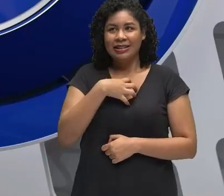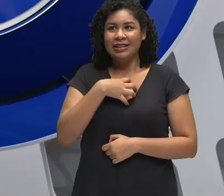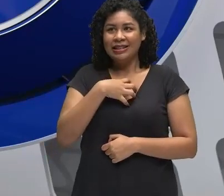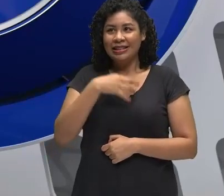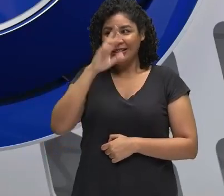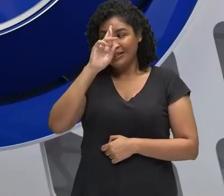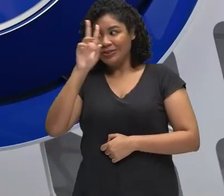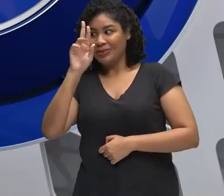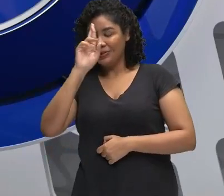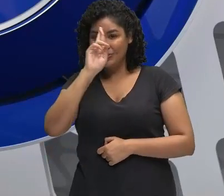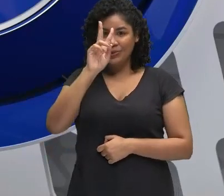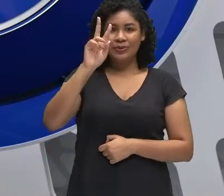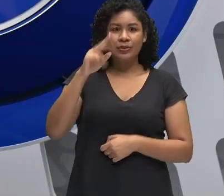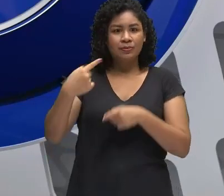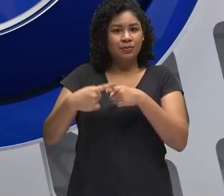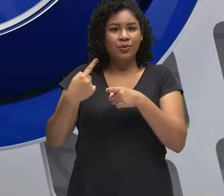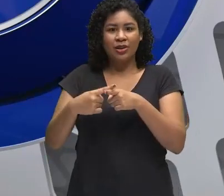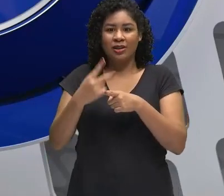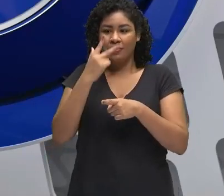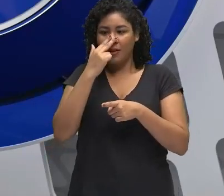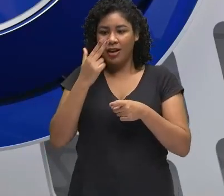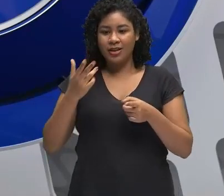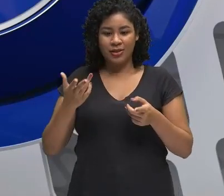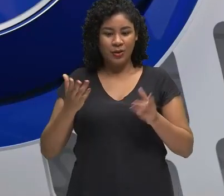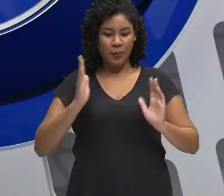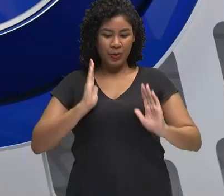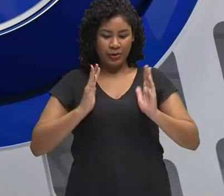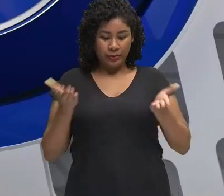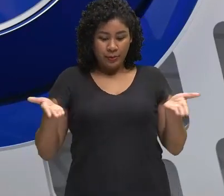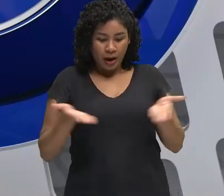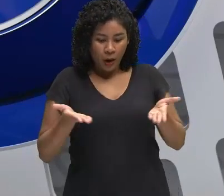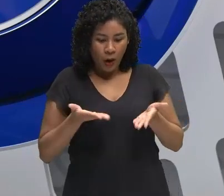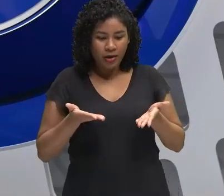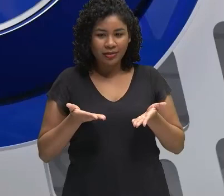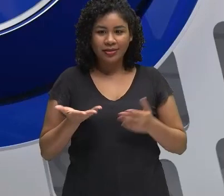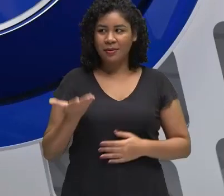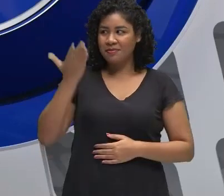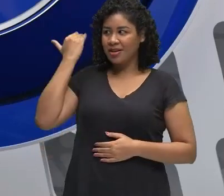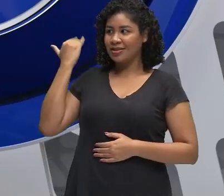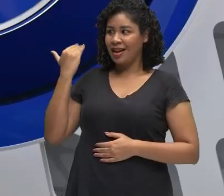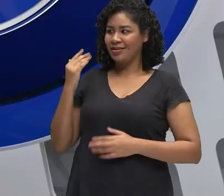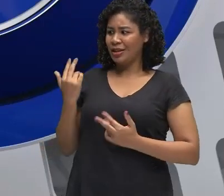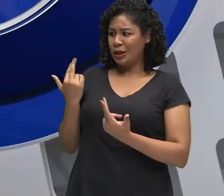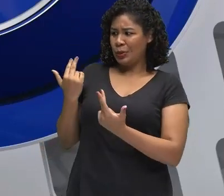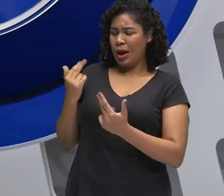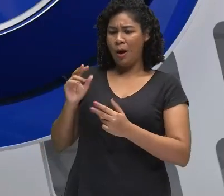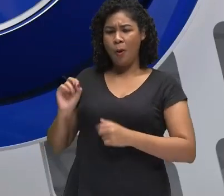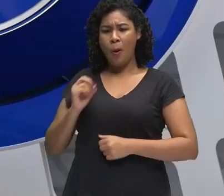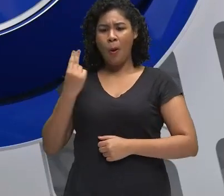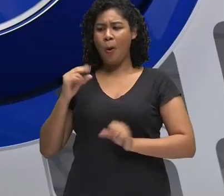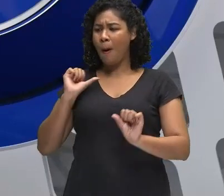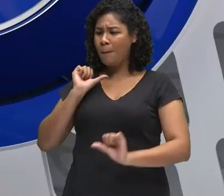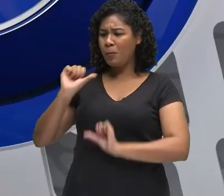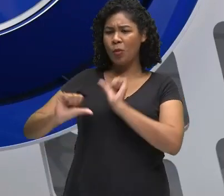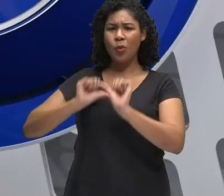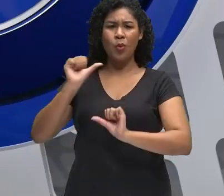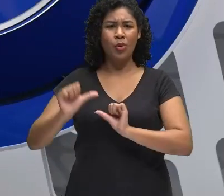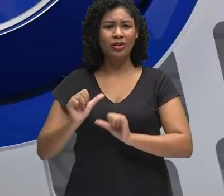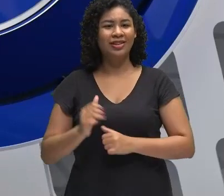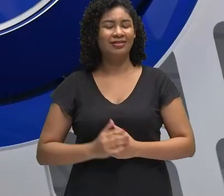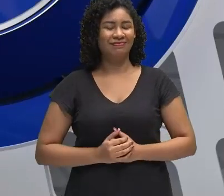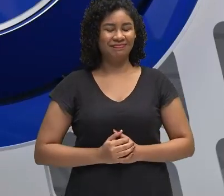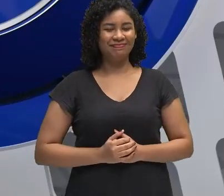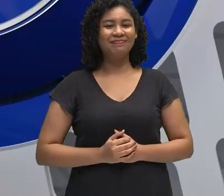nada a ver com a forma do presente. Muda completamente, ou então fica igual como um verbo read, que só a pronúncia dele que fica